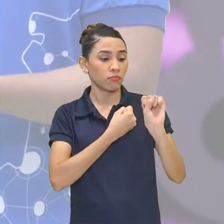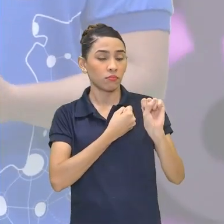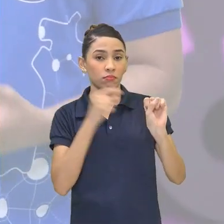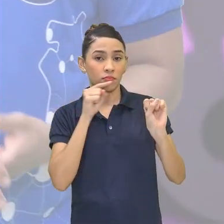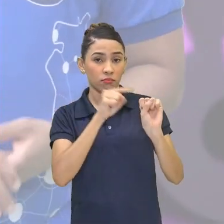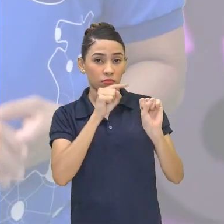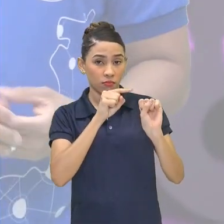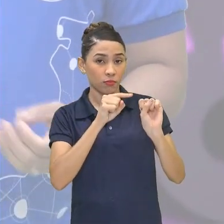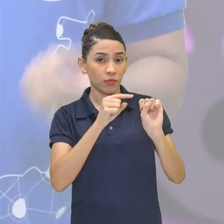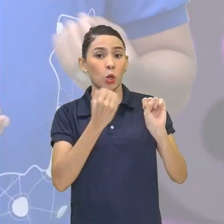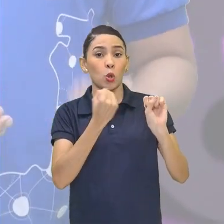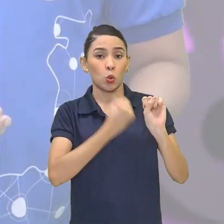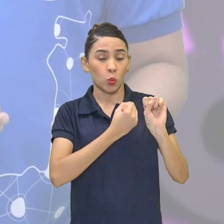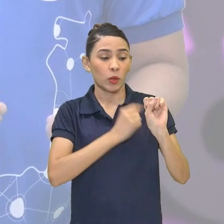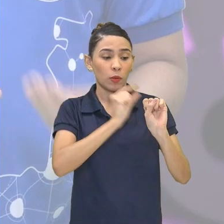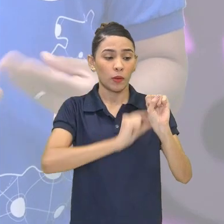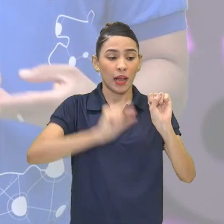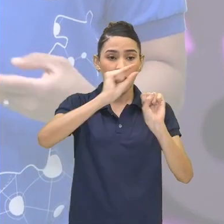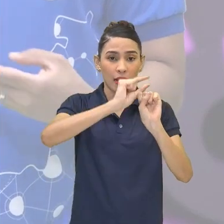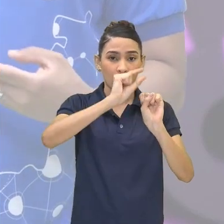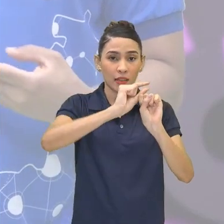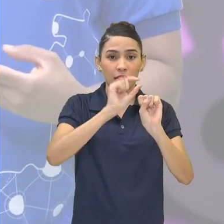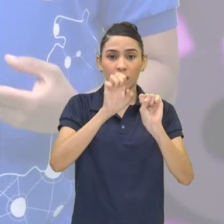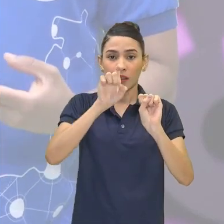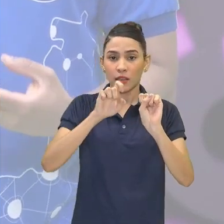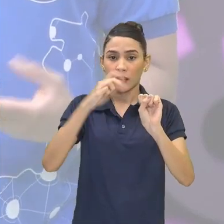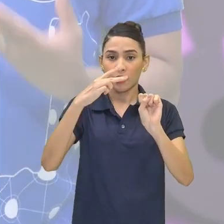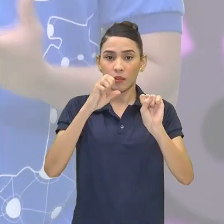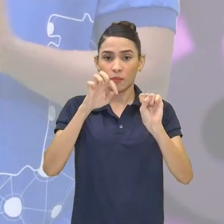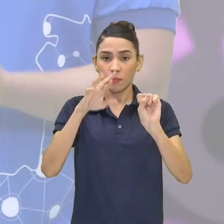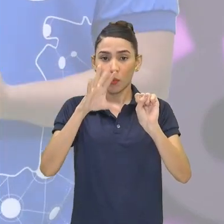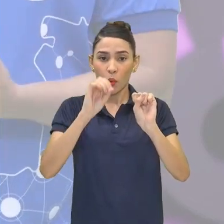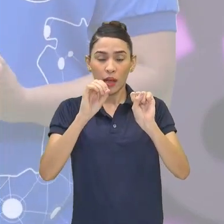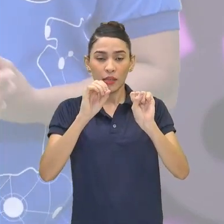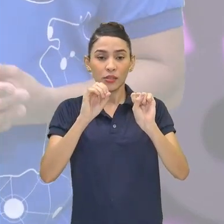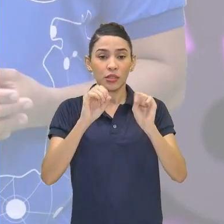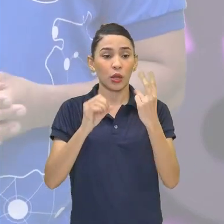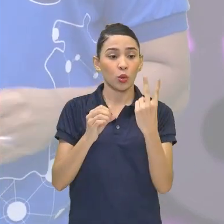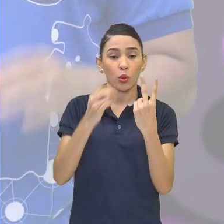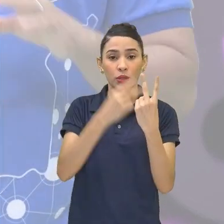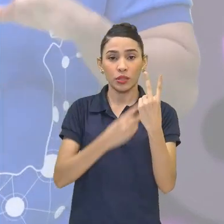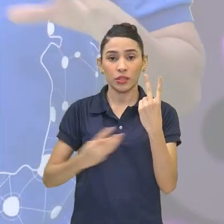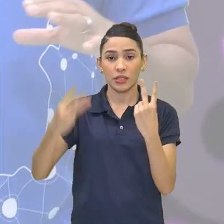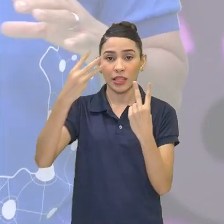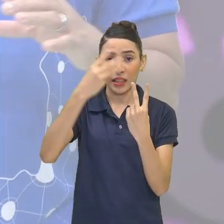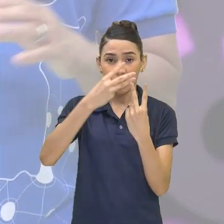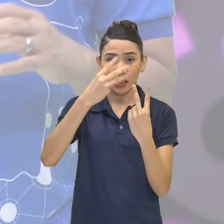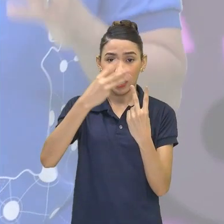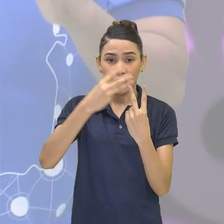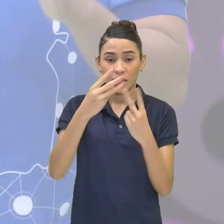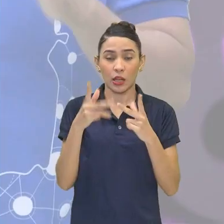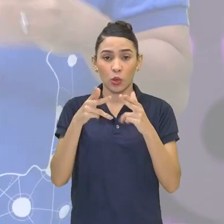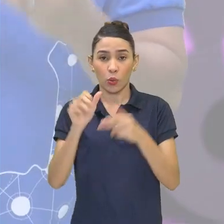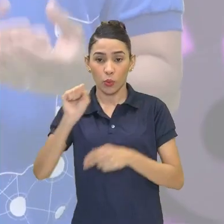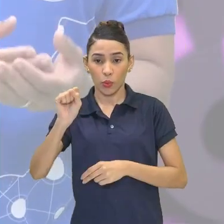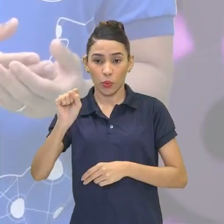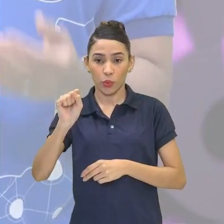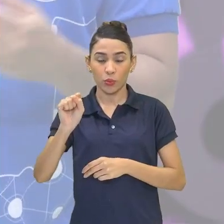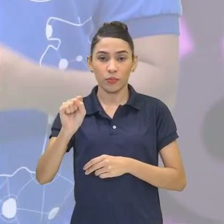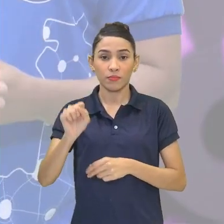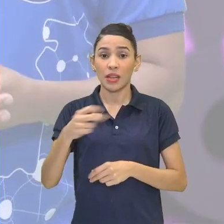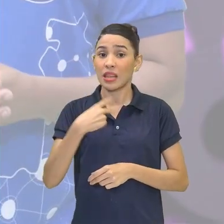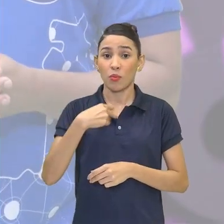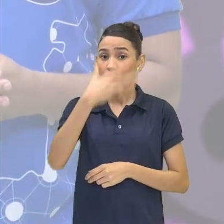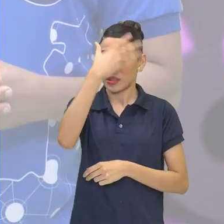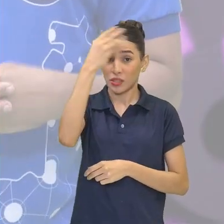e o resultado. Então, 2 elevado a 3, que é igual a 8. Beleza? Então, não posso esquecer o que